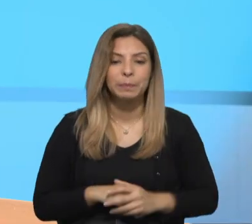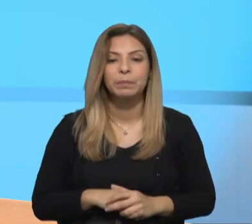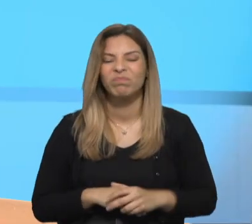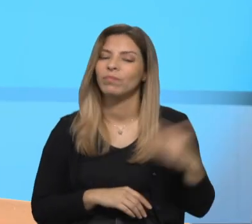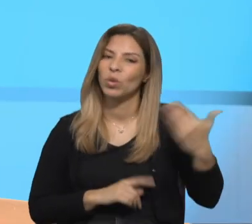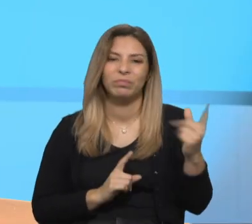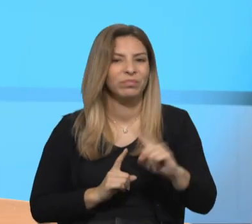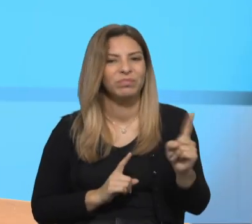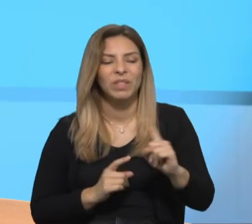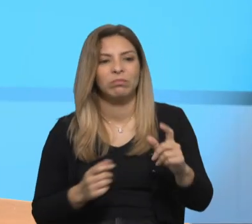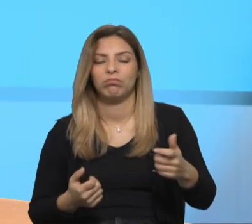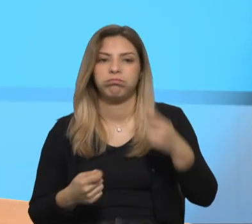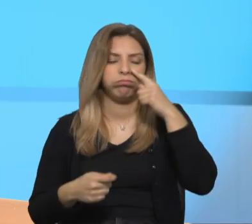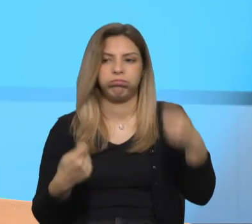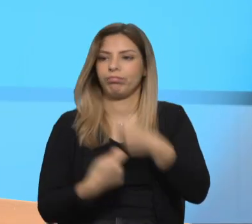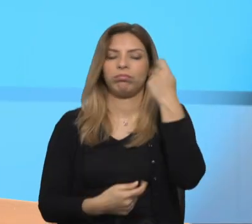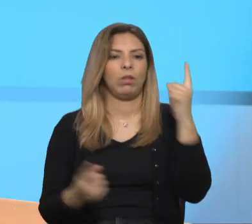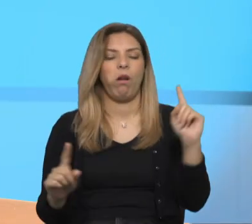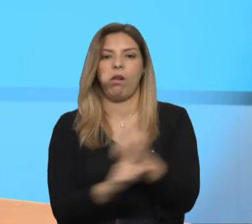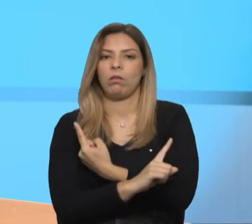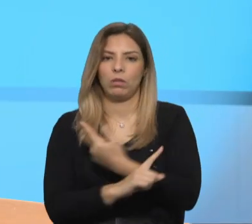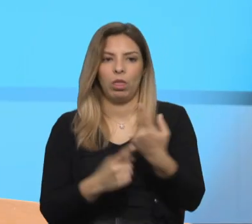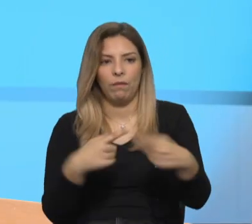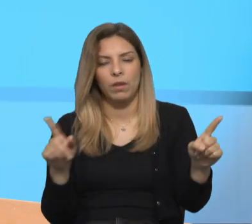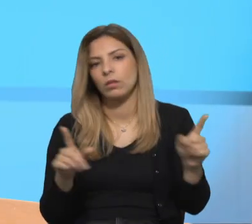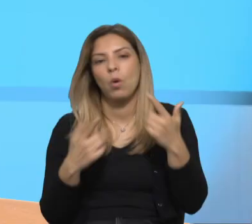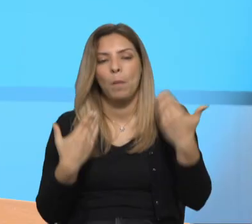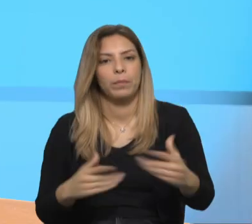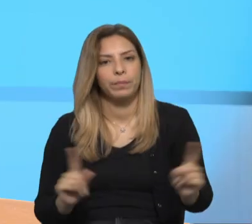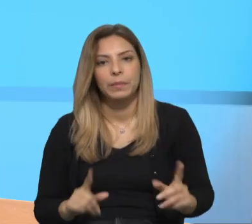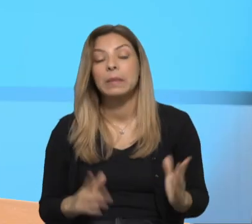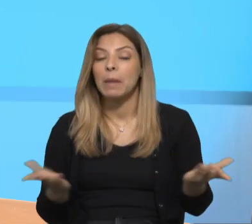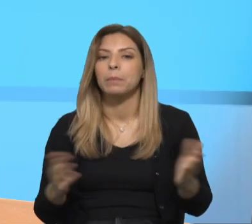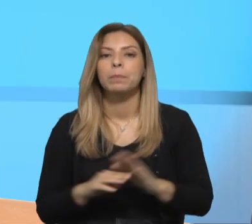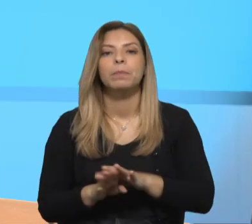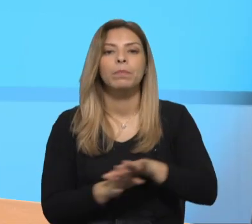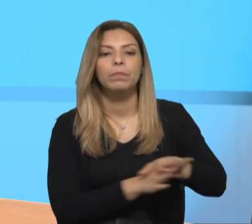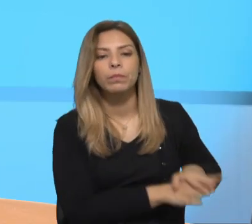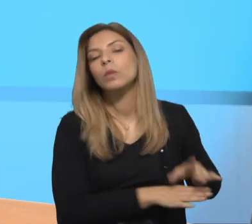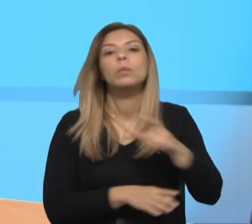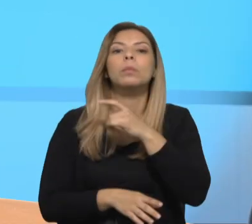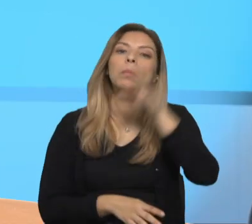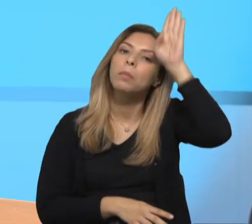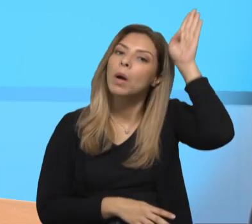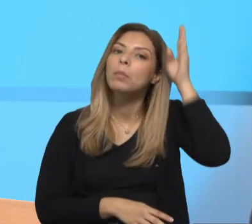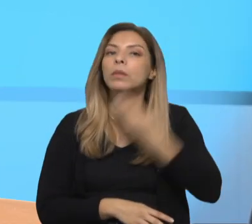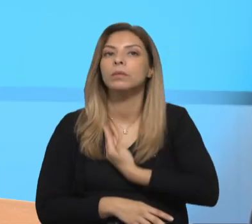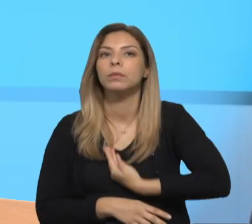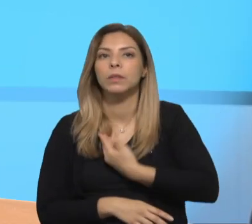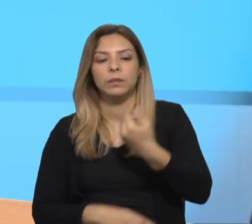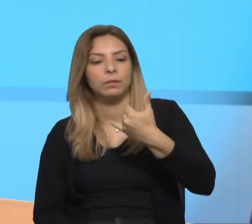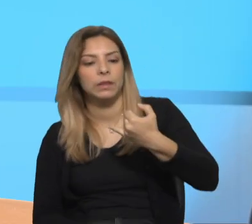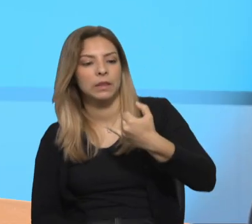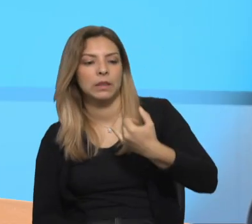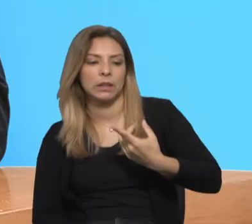essas divergências e diferenças. José Maria Carneiro Costa, o Papa Francisco ter-se-ia alegrado muito no dia 25 de abril de